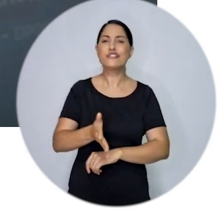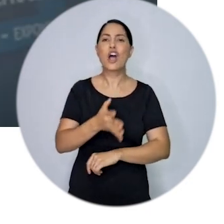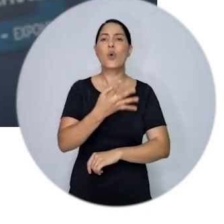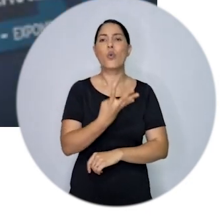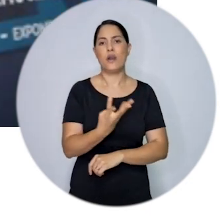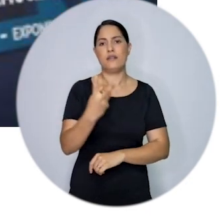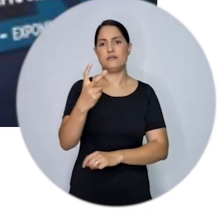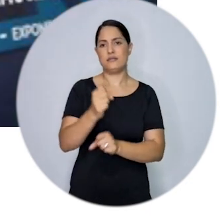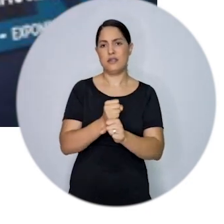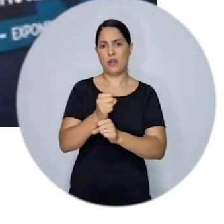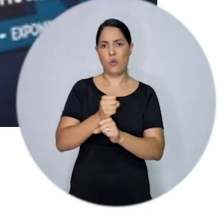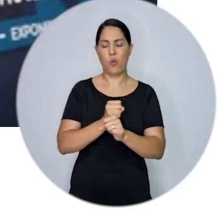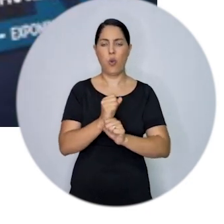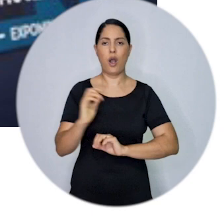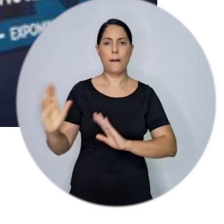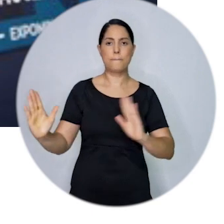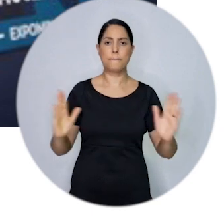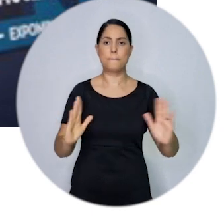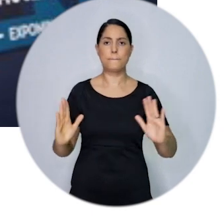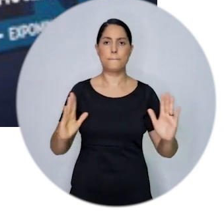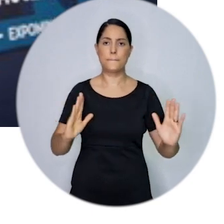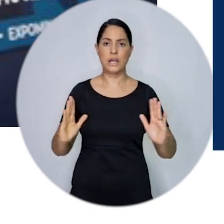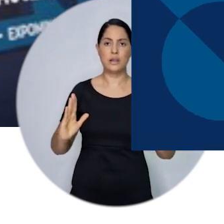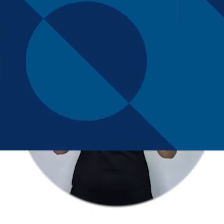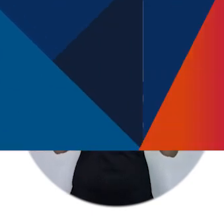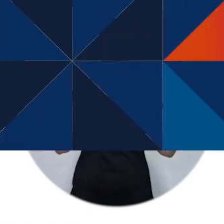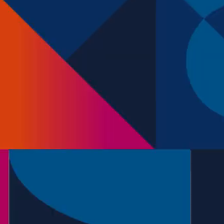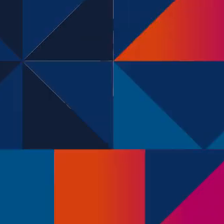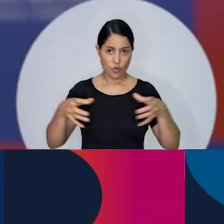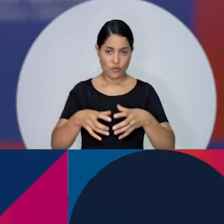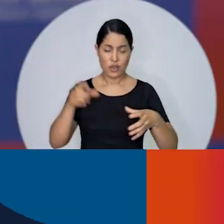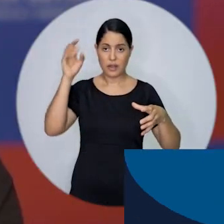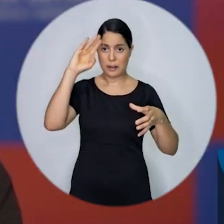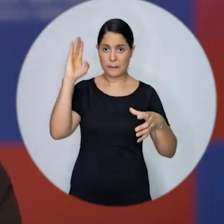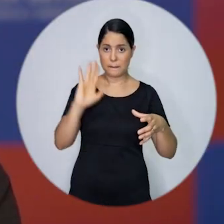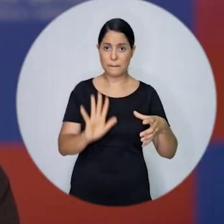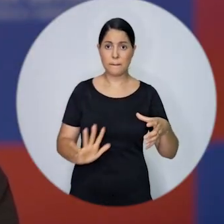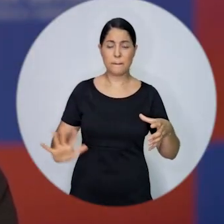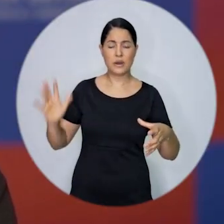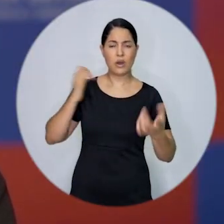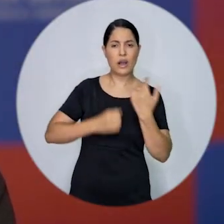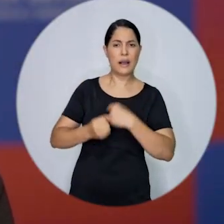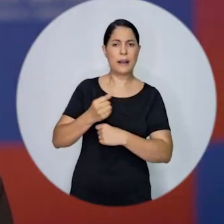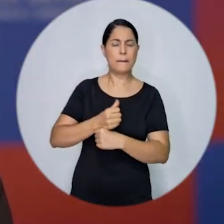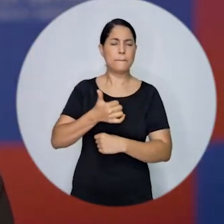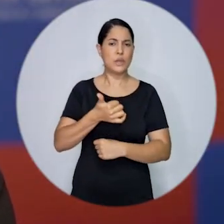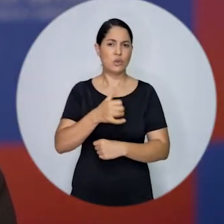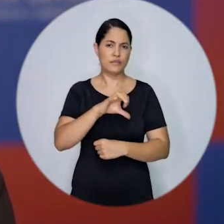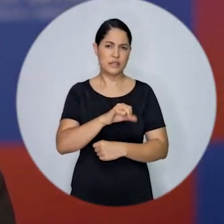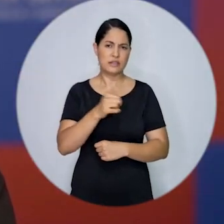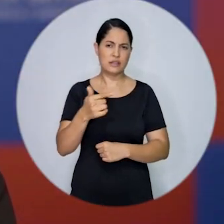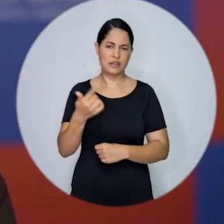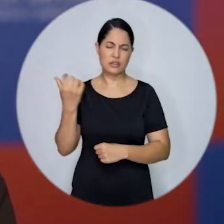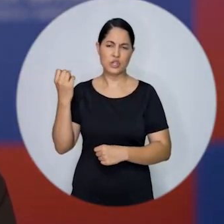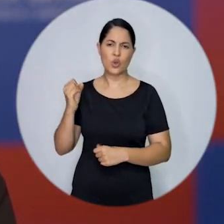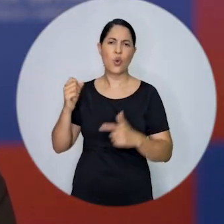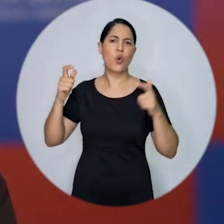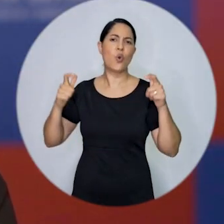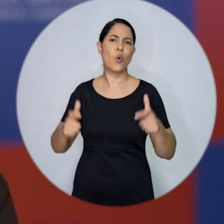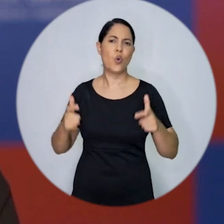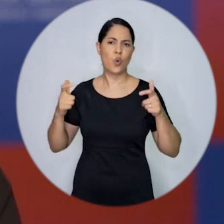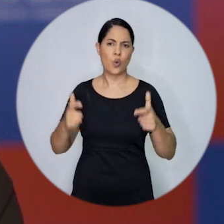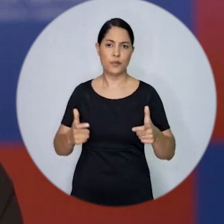são 45 anos da histórica Conferência Nacional de 1978, em que a OAB